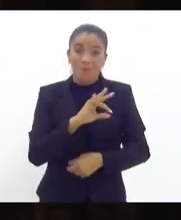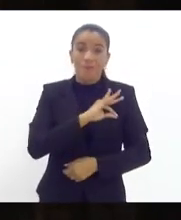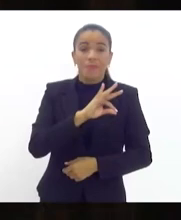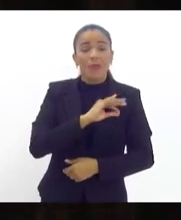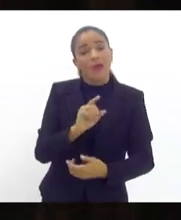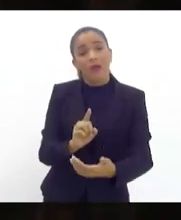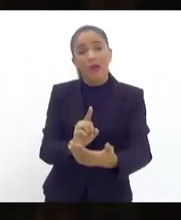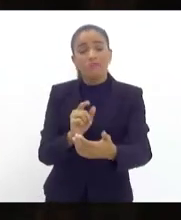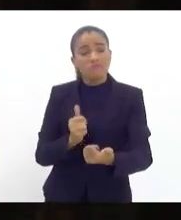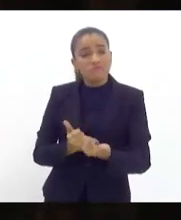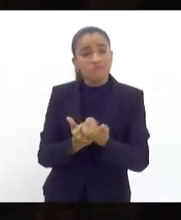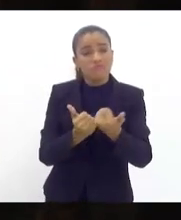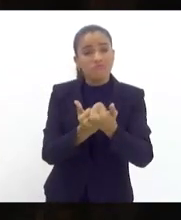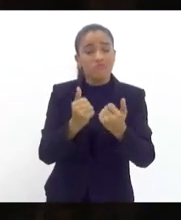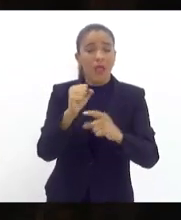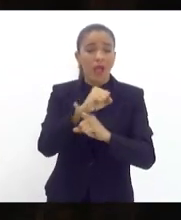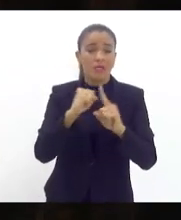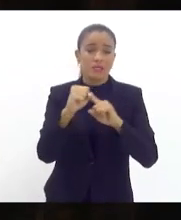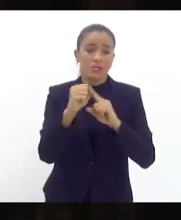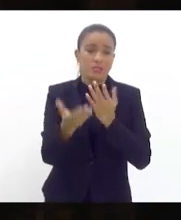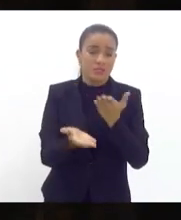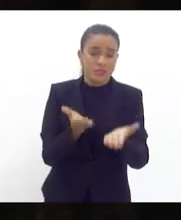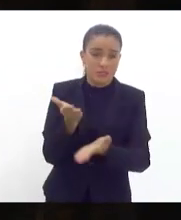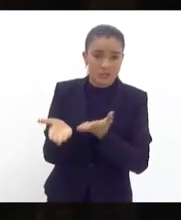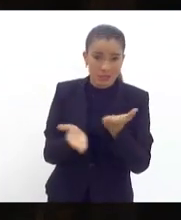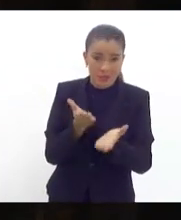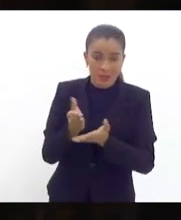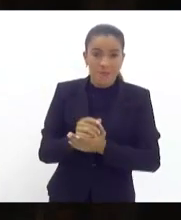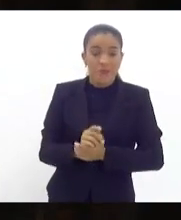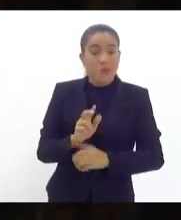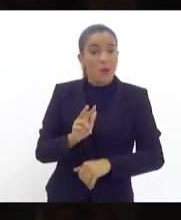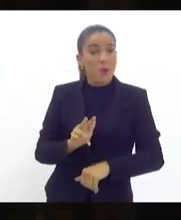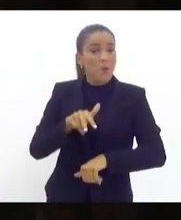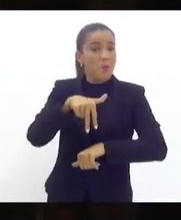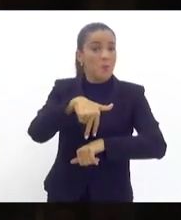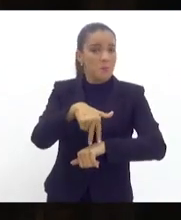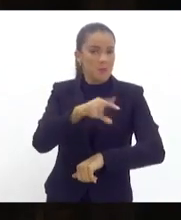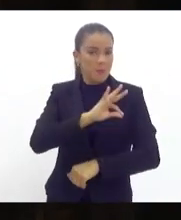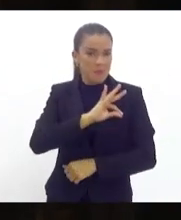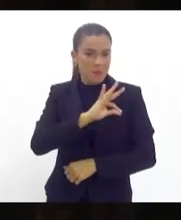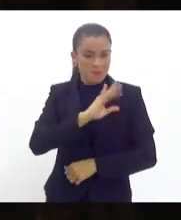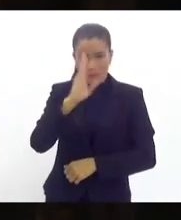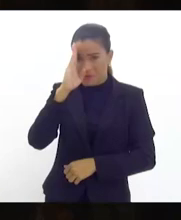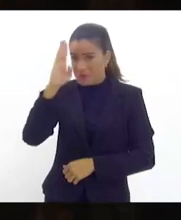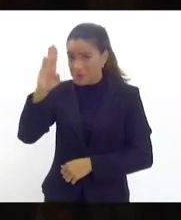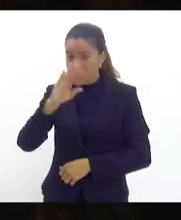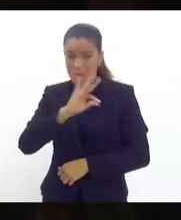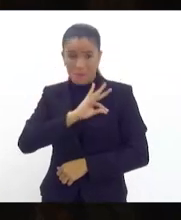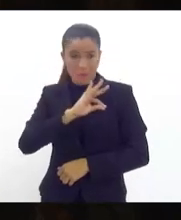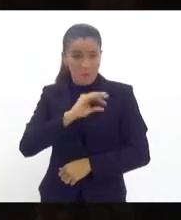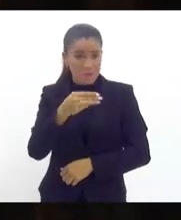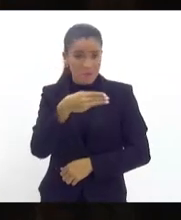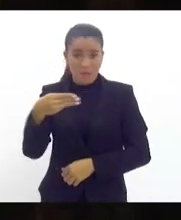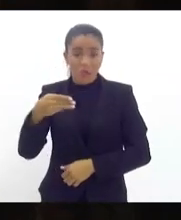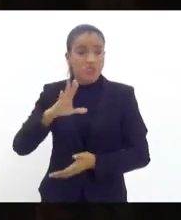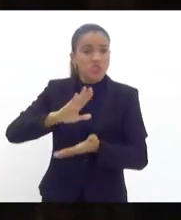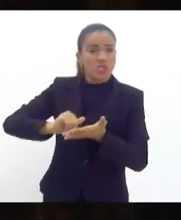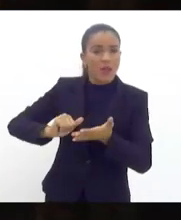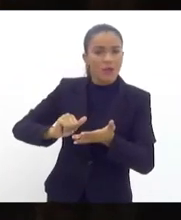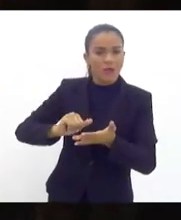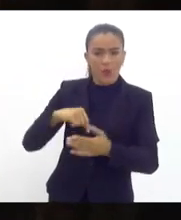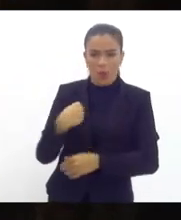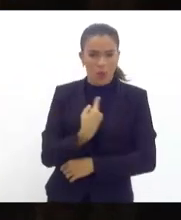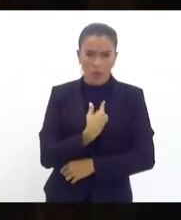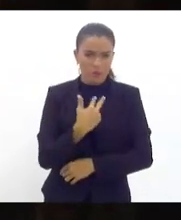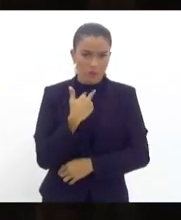de auxiliar os órgãos assistenciais então o protagonismo da polícia principalmente da Polícia Militar foi retirado nós